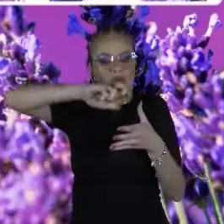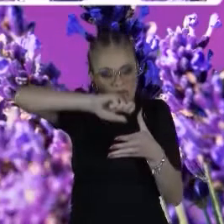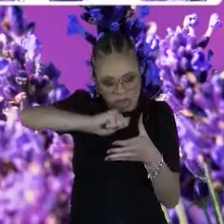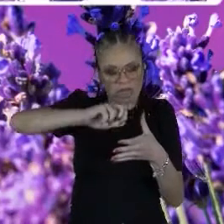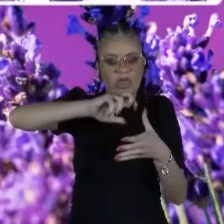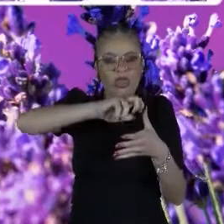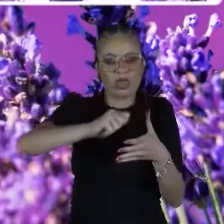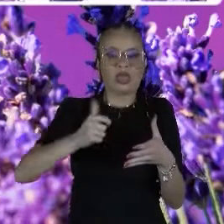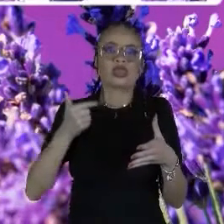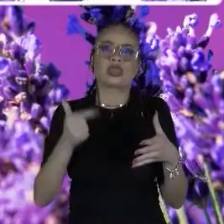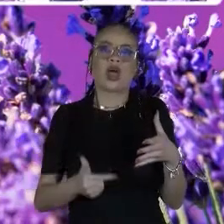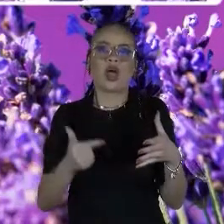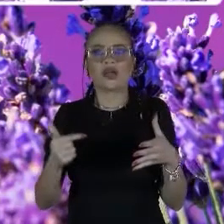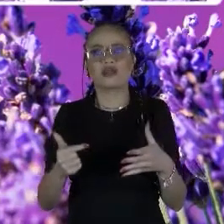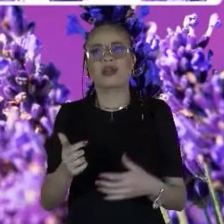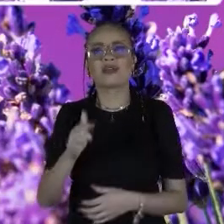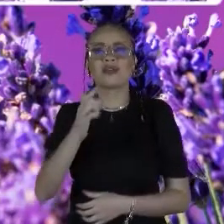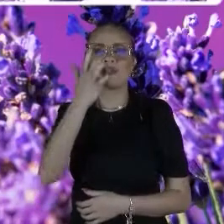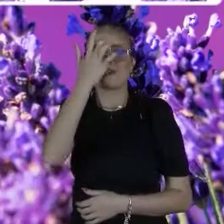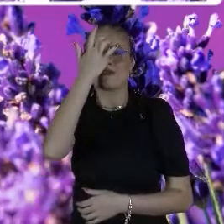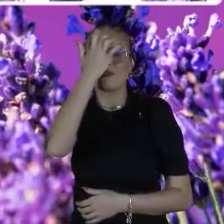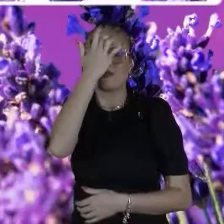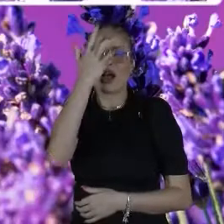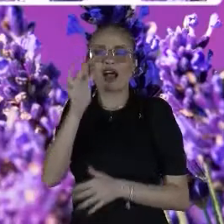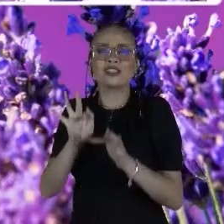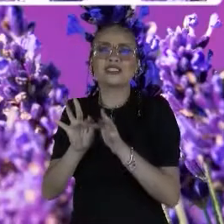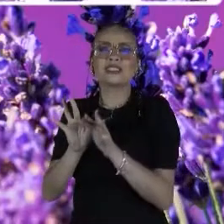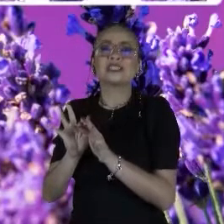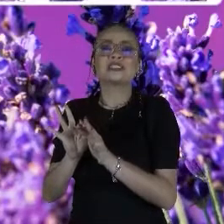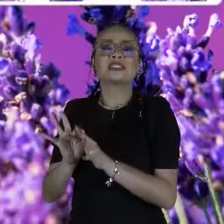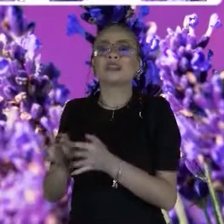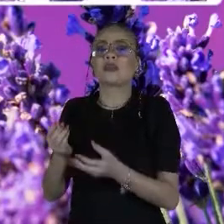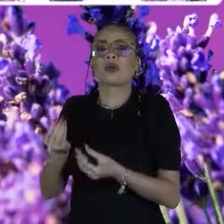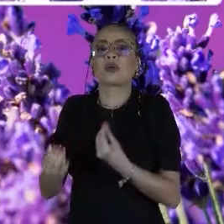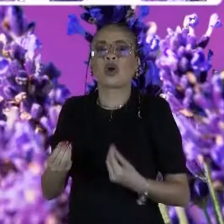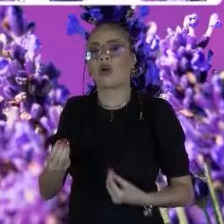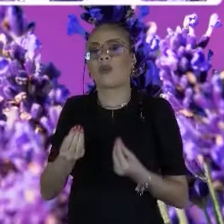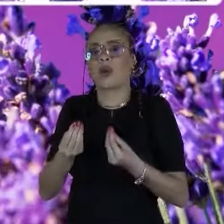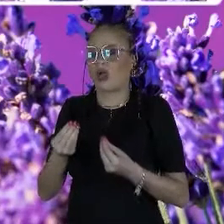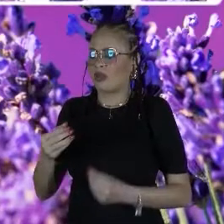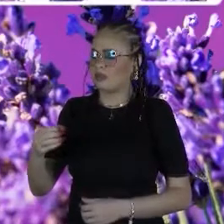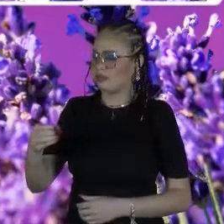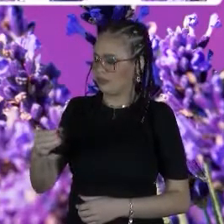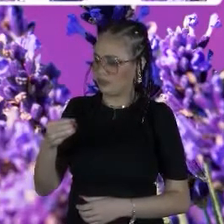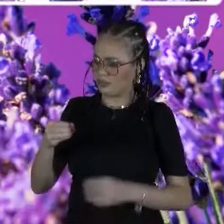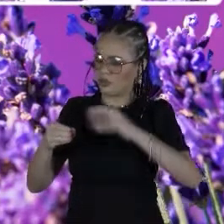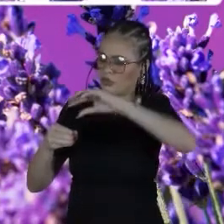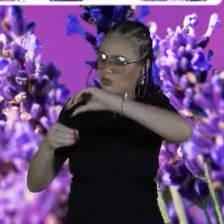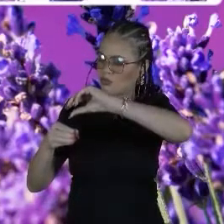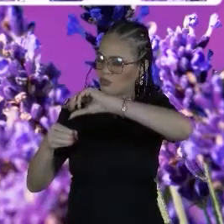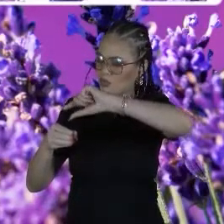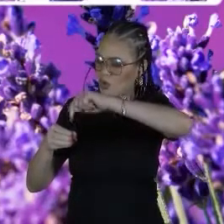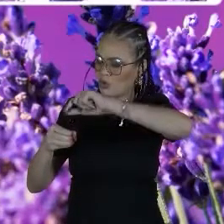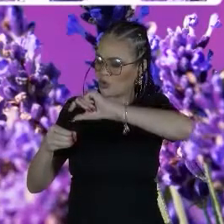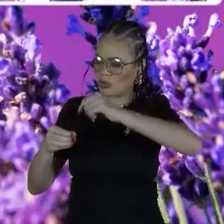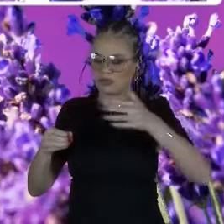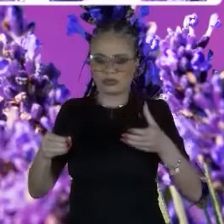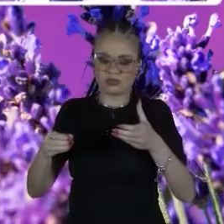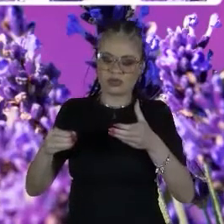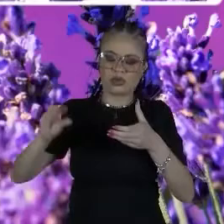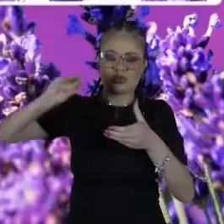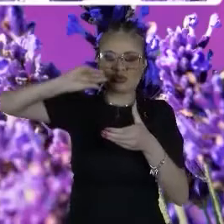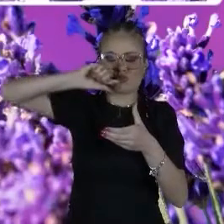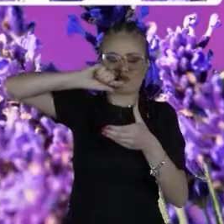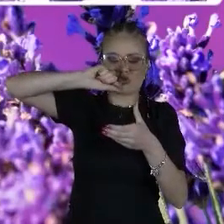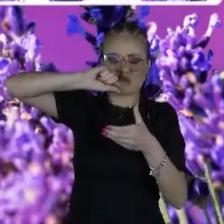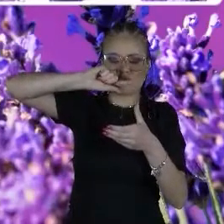do que abrir essa rosquinha e pingar umas gotinhas eu adoro então sempre começo a rotina do meu dia